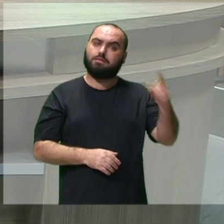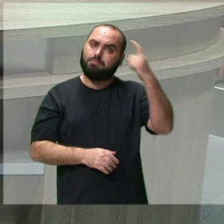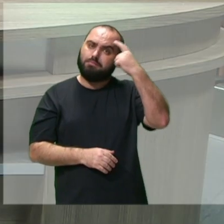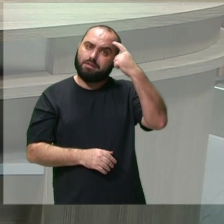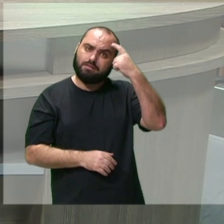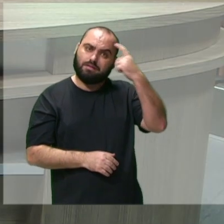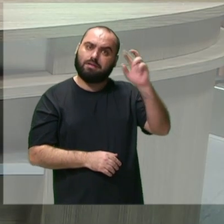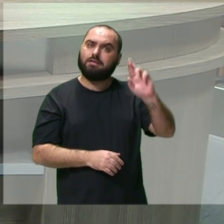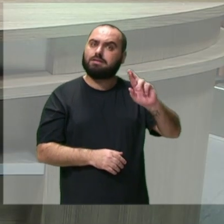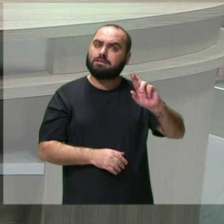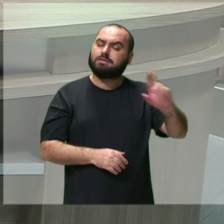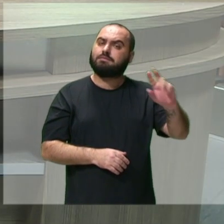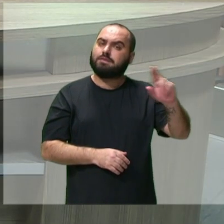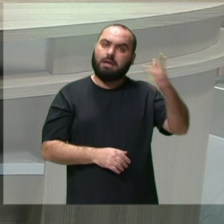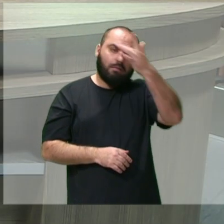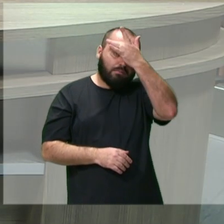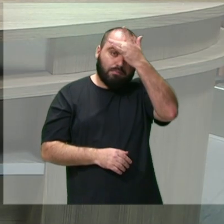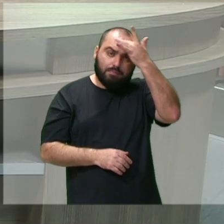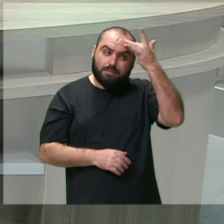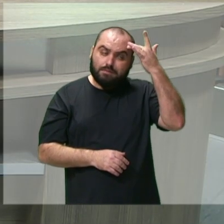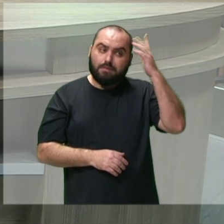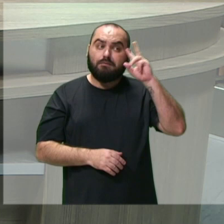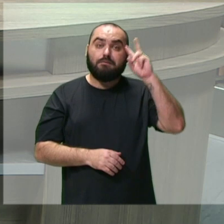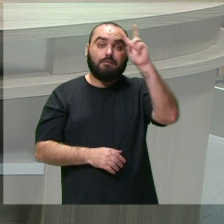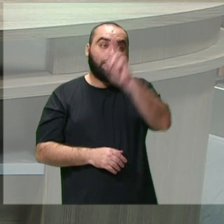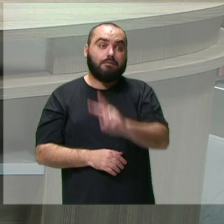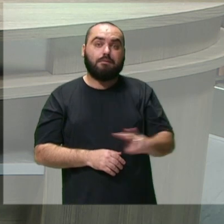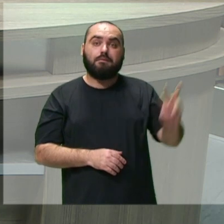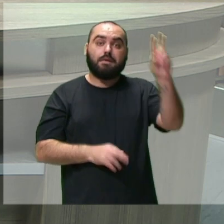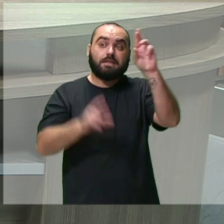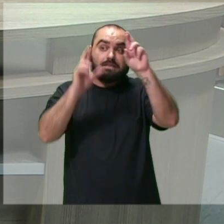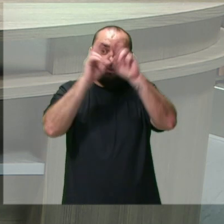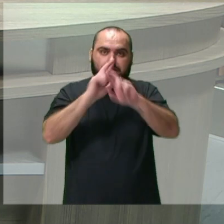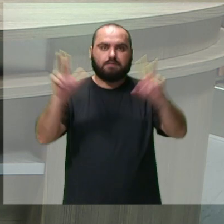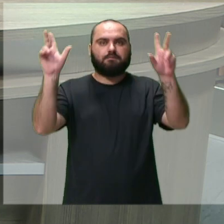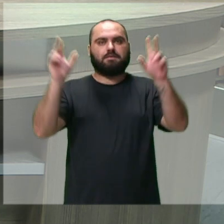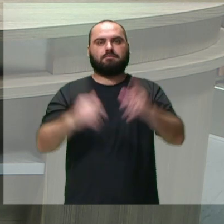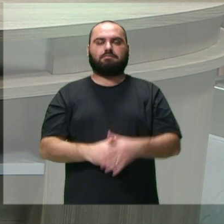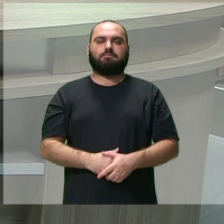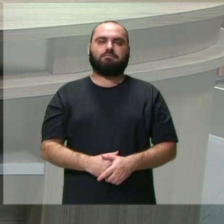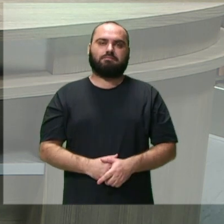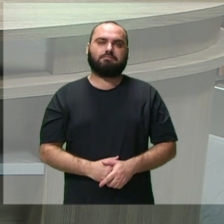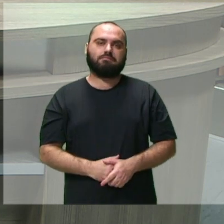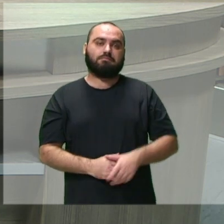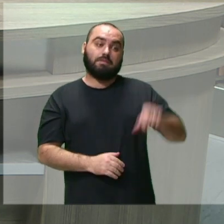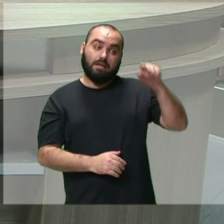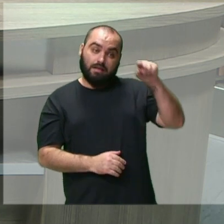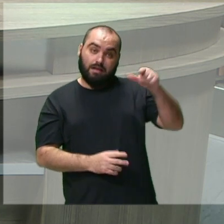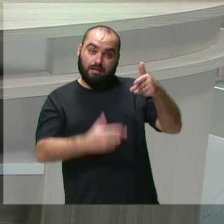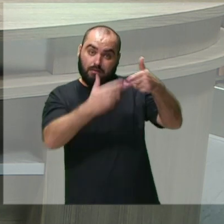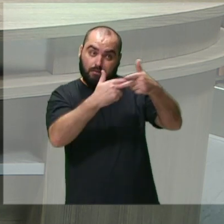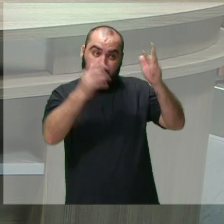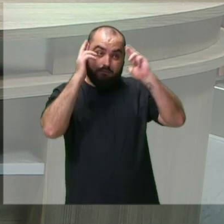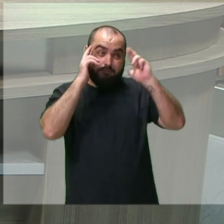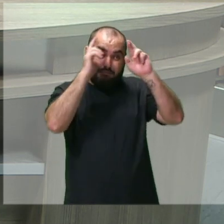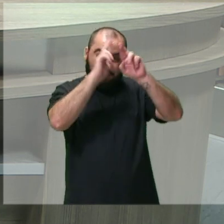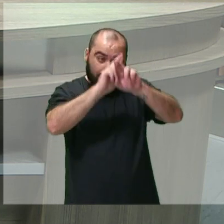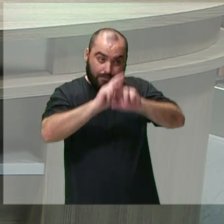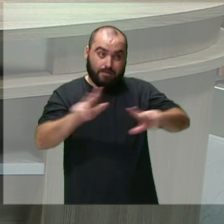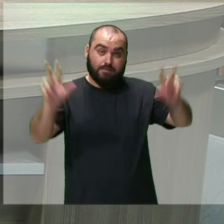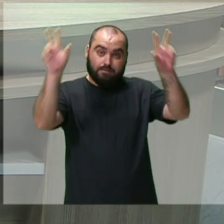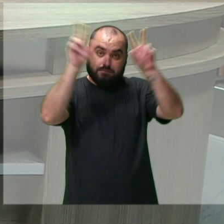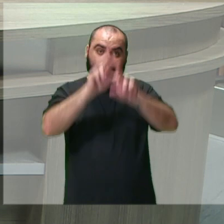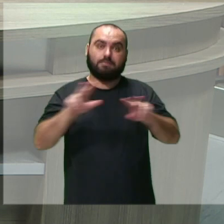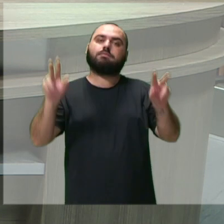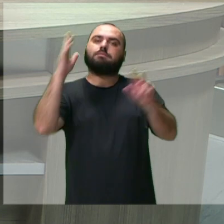que as pessoas até consigam olhar diferente para aquele objeto ou para aquele